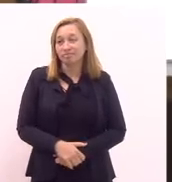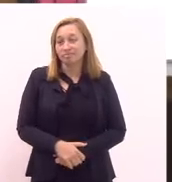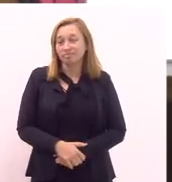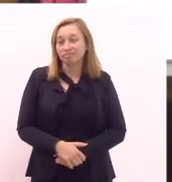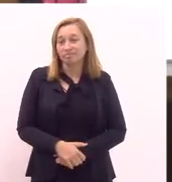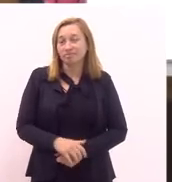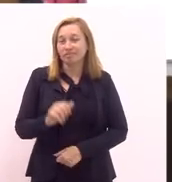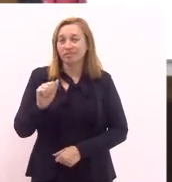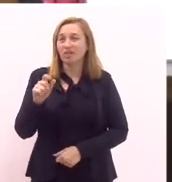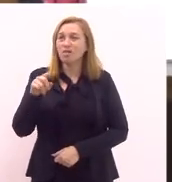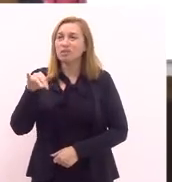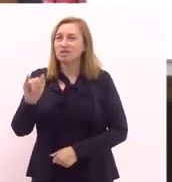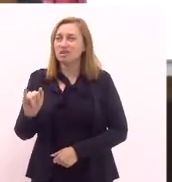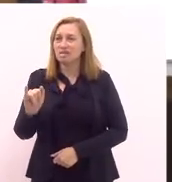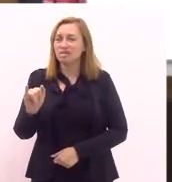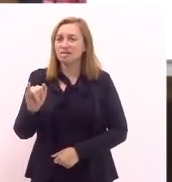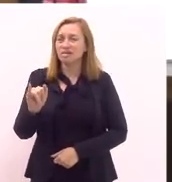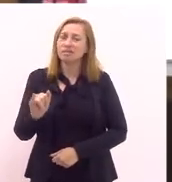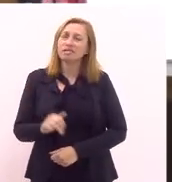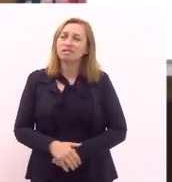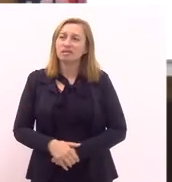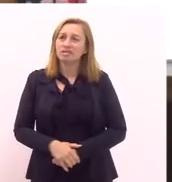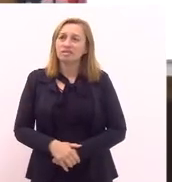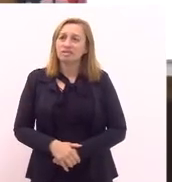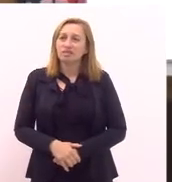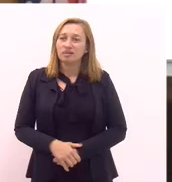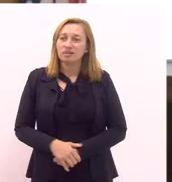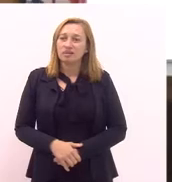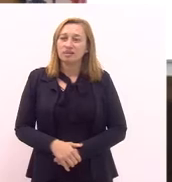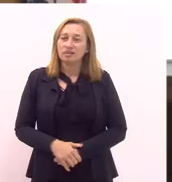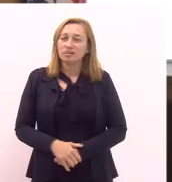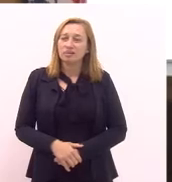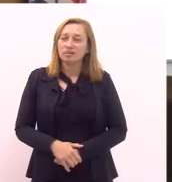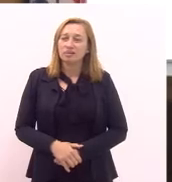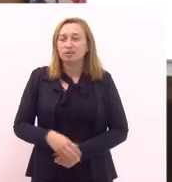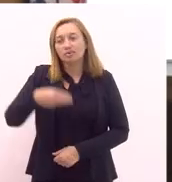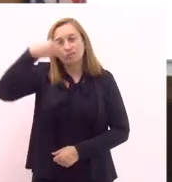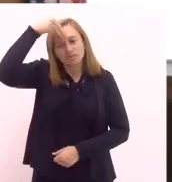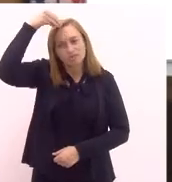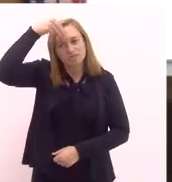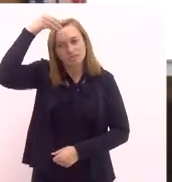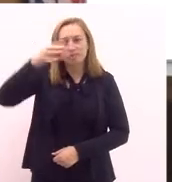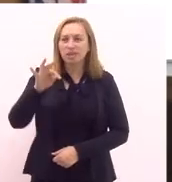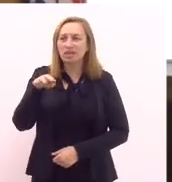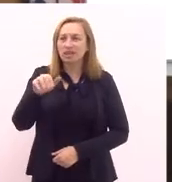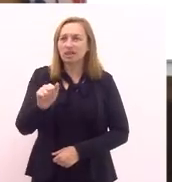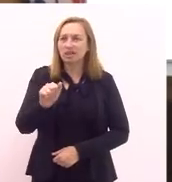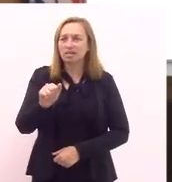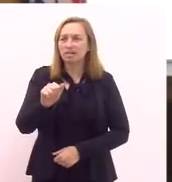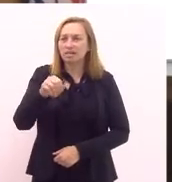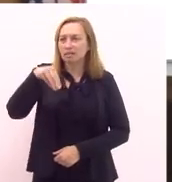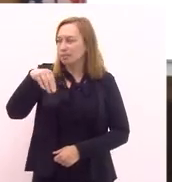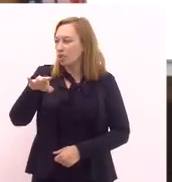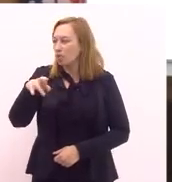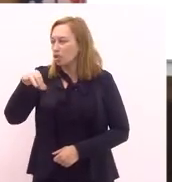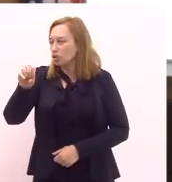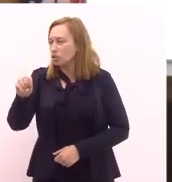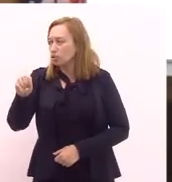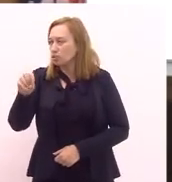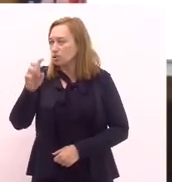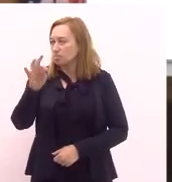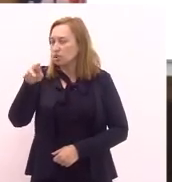a Alcina Moura Alcino Mouro a moura sobrinha da Benedito Sobrinho da Benedito Maurício de